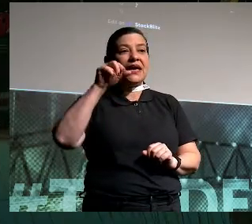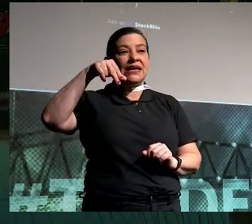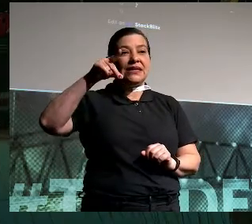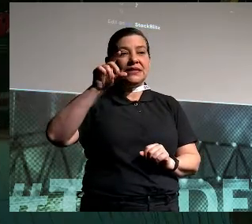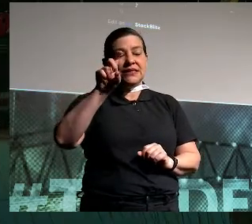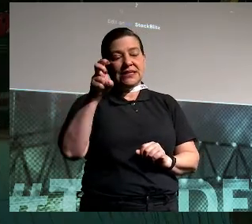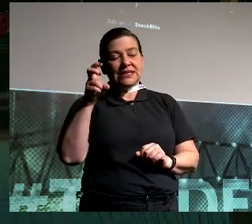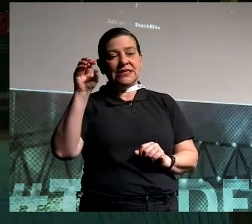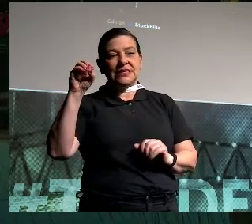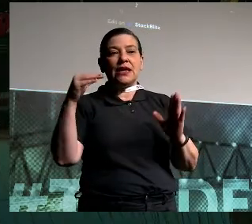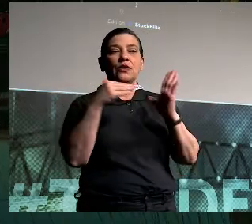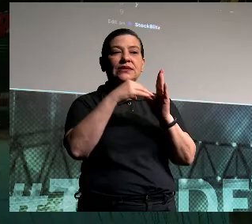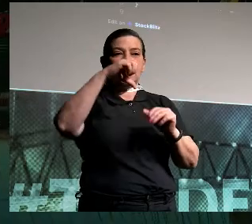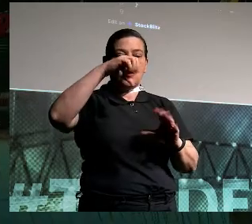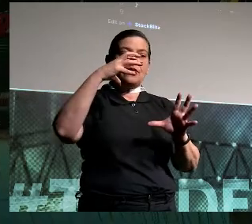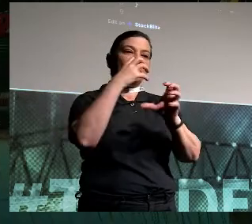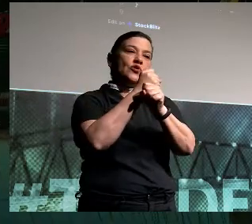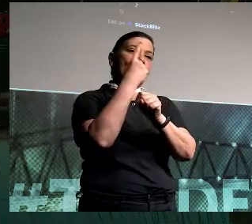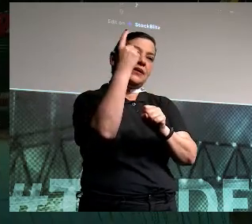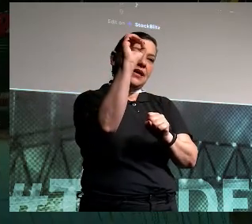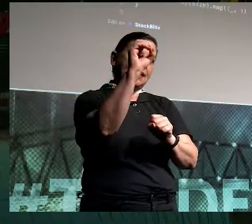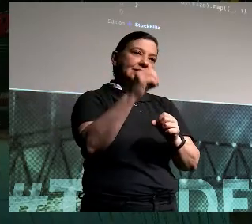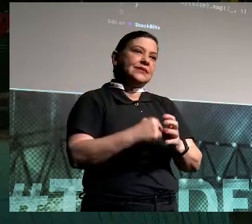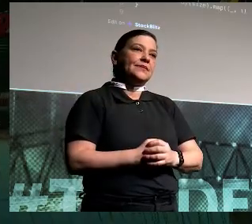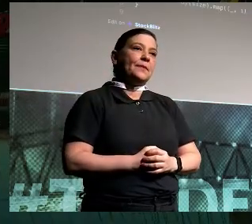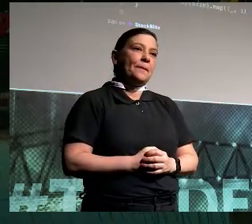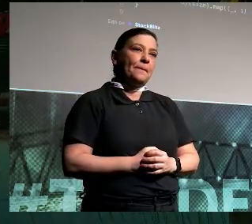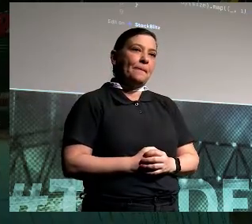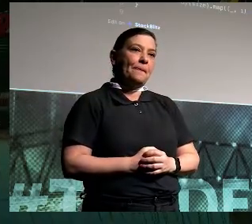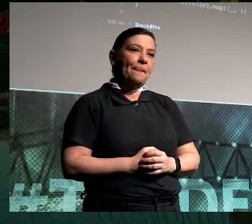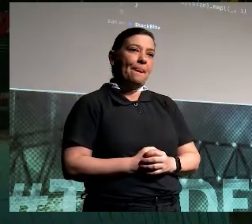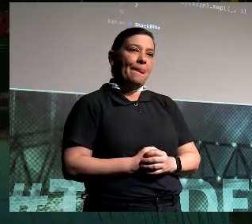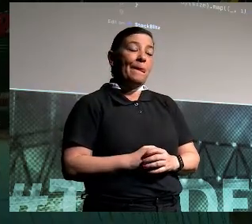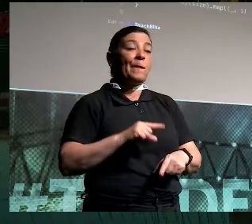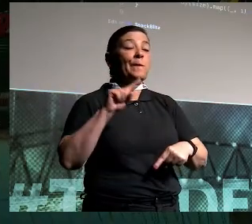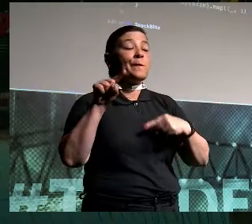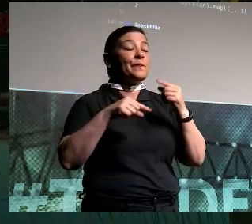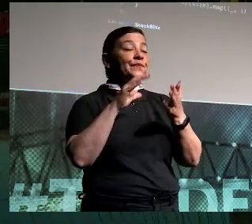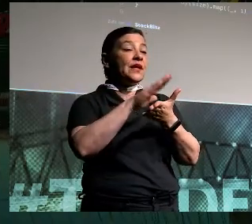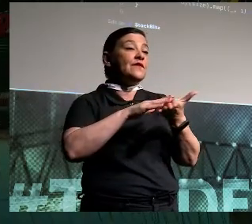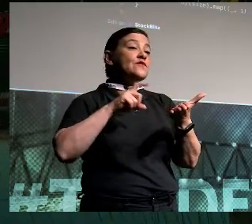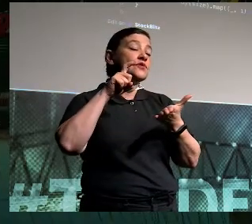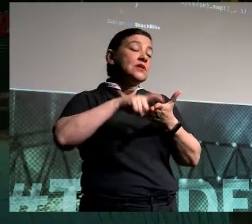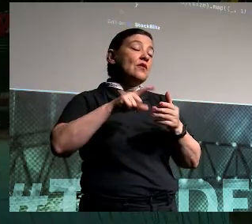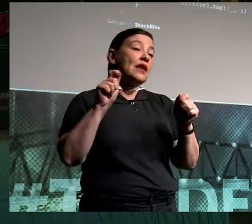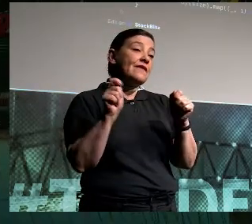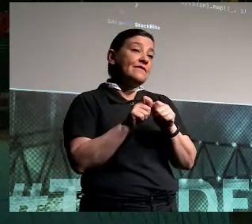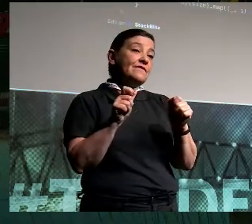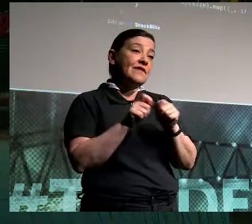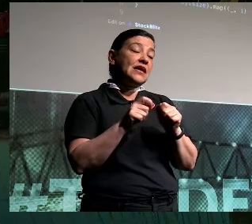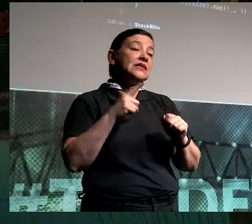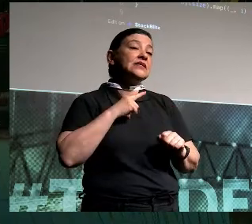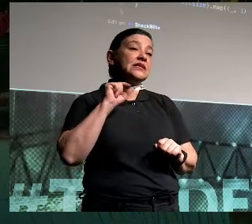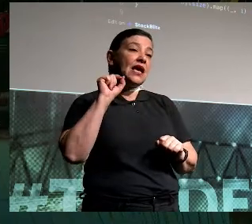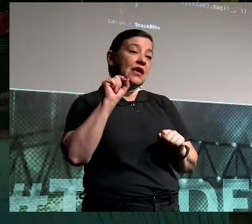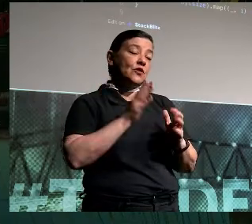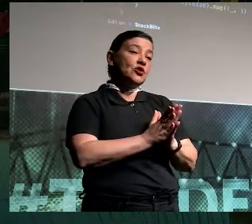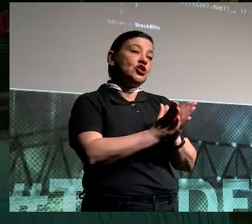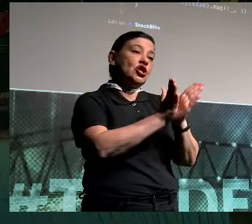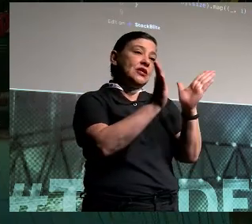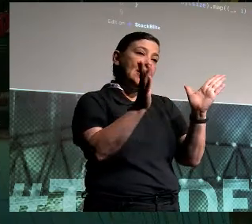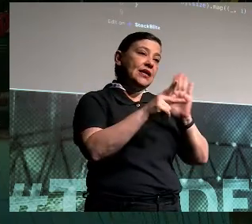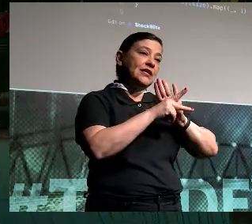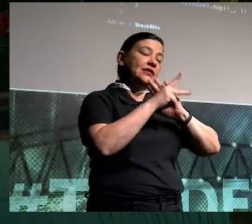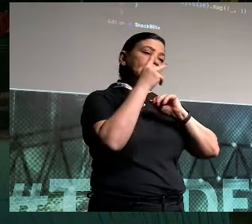9, com 10 itens no total, né? E daí essa função aqui, ela faz o quê? Ela tem o tipo genérico mySize dela, que dá